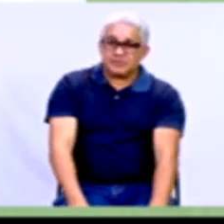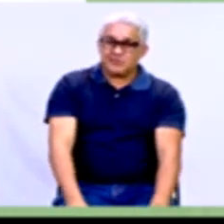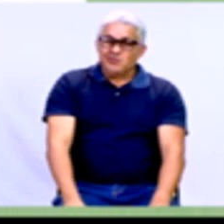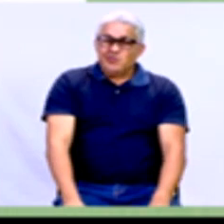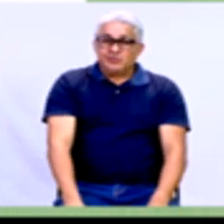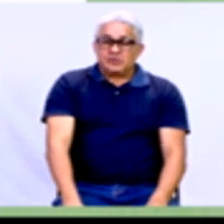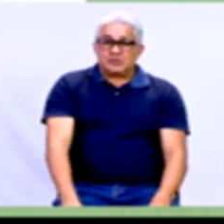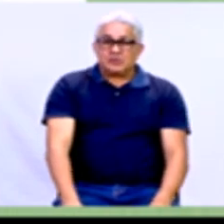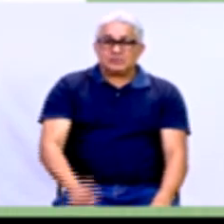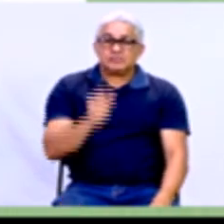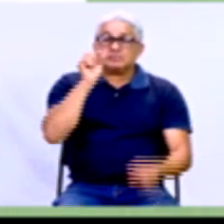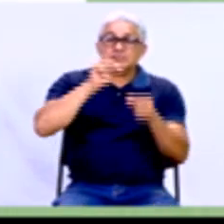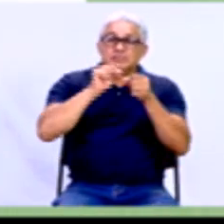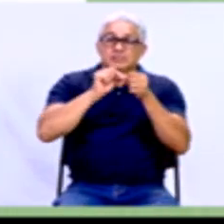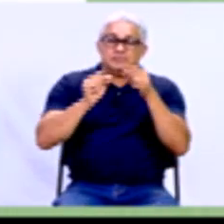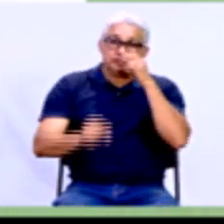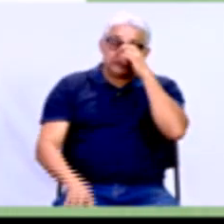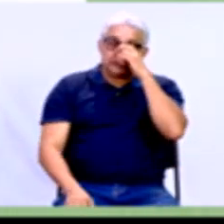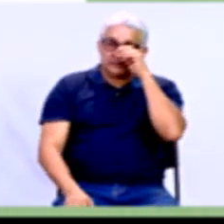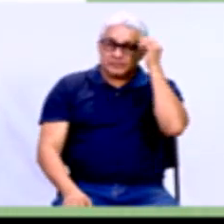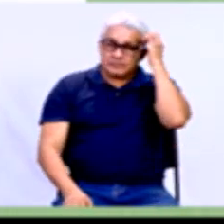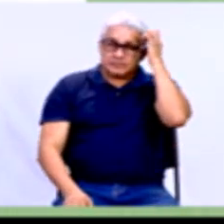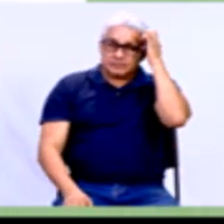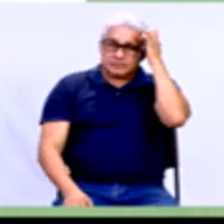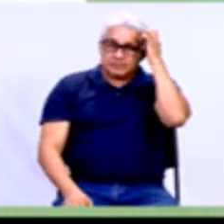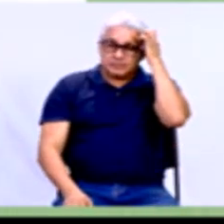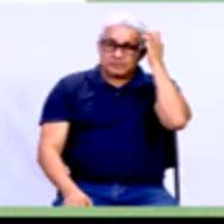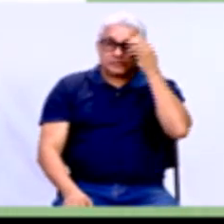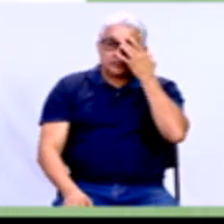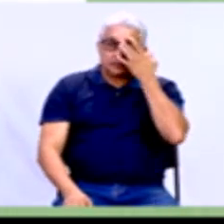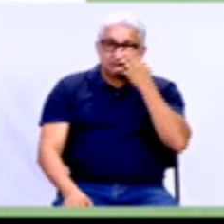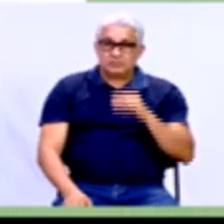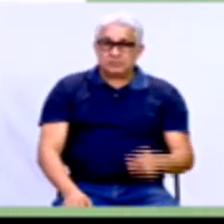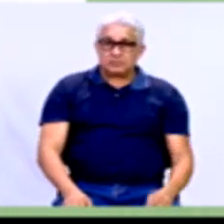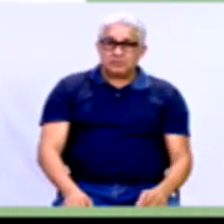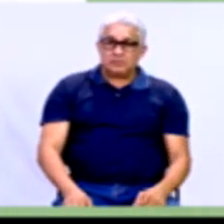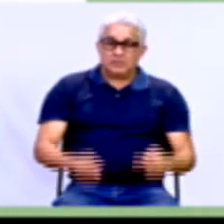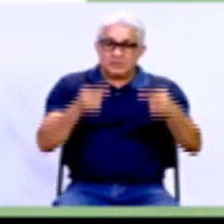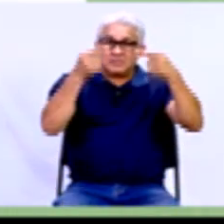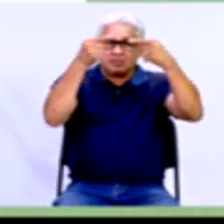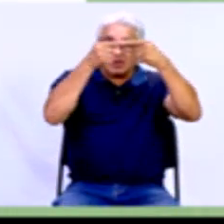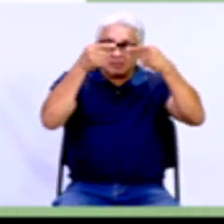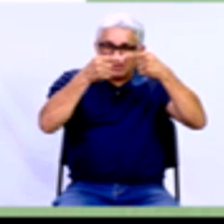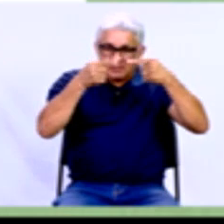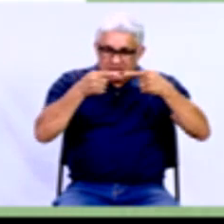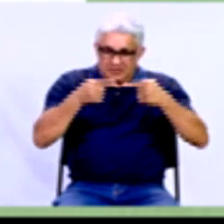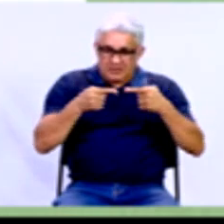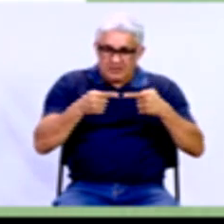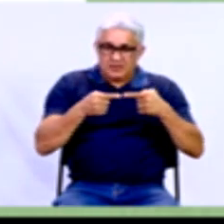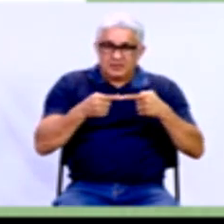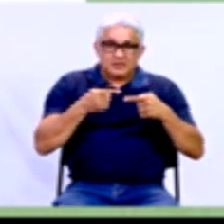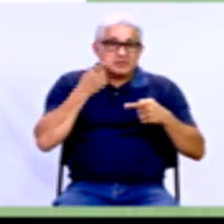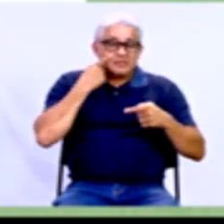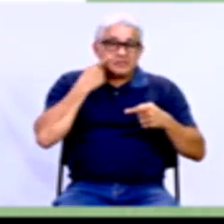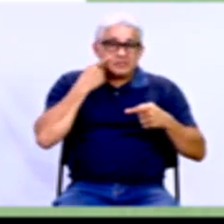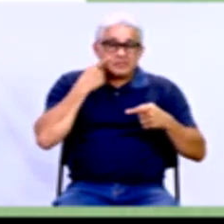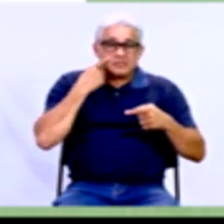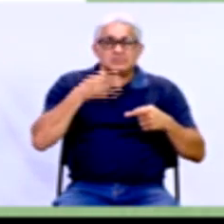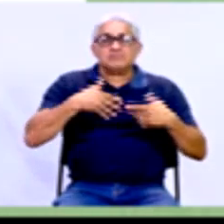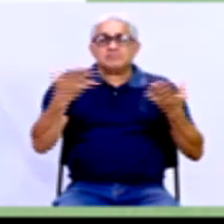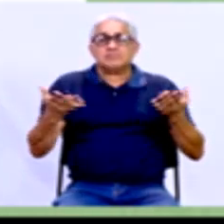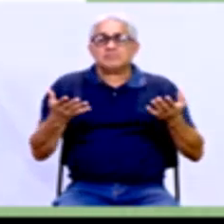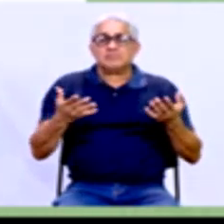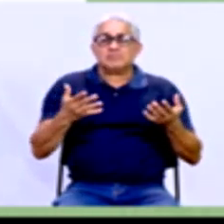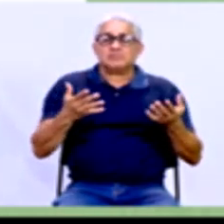Aí, o que a gente fez aqui? A gente fez a correlação para a gente ver qual que é o fator